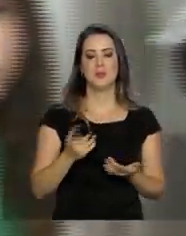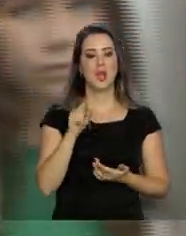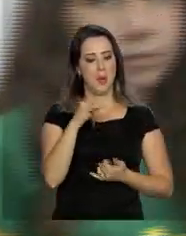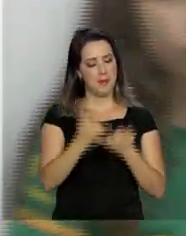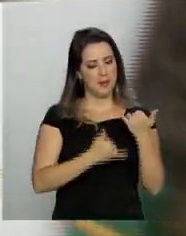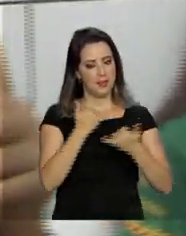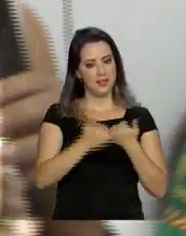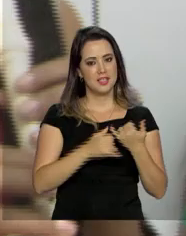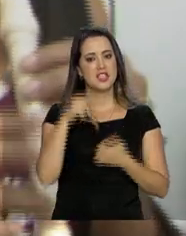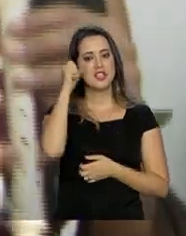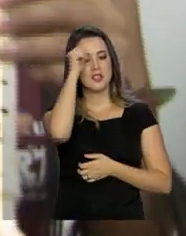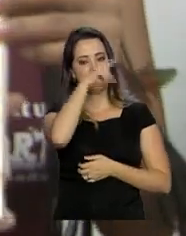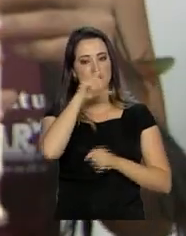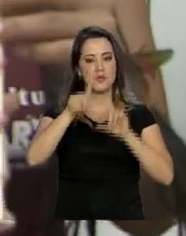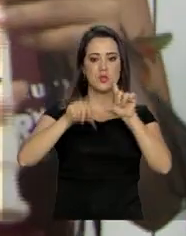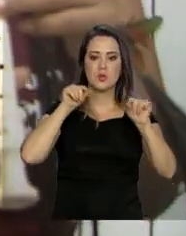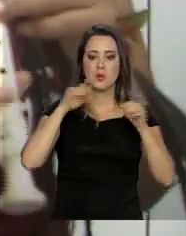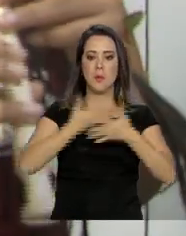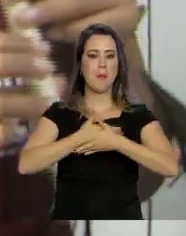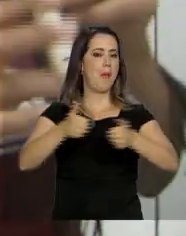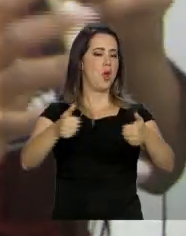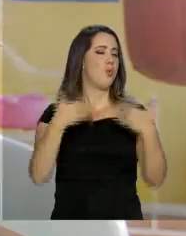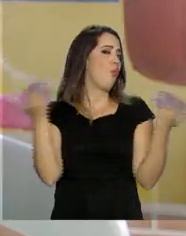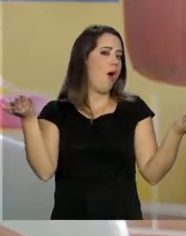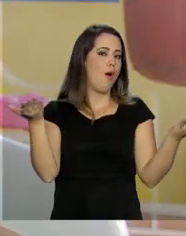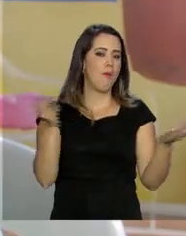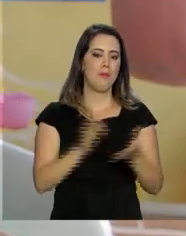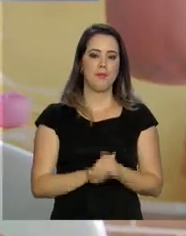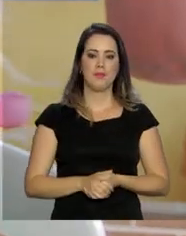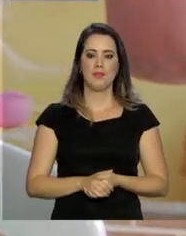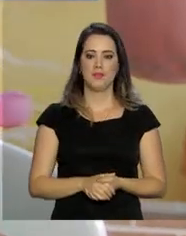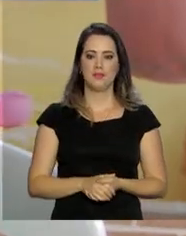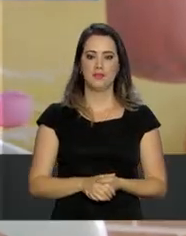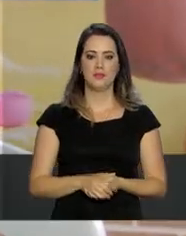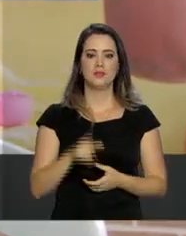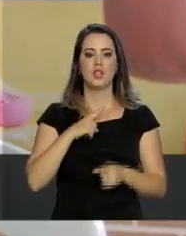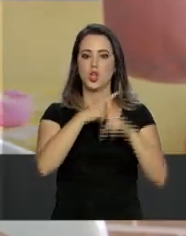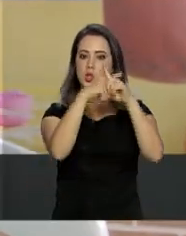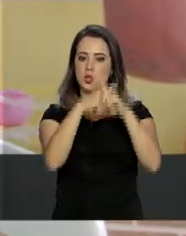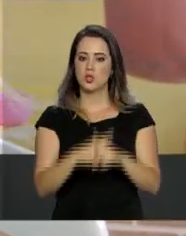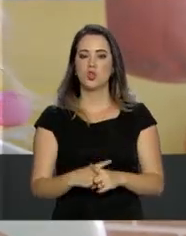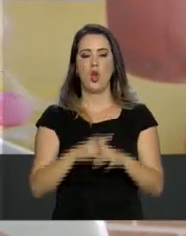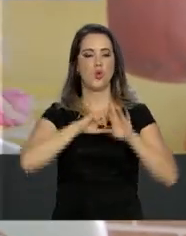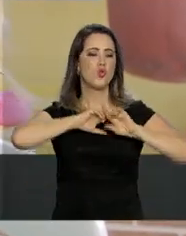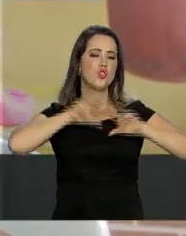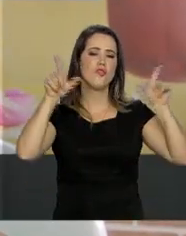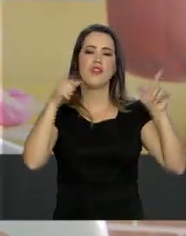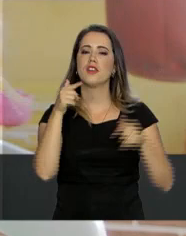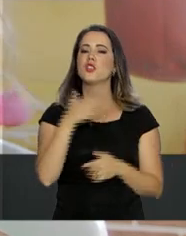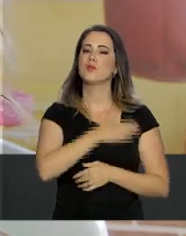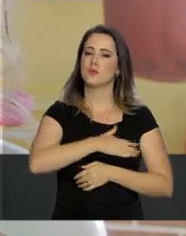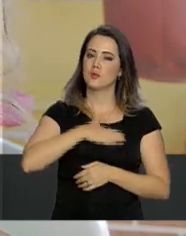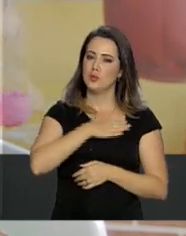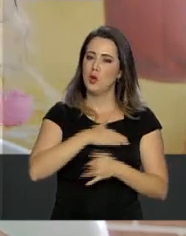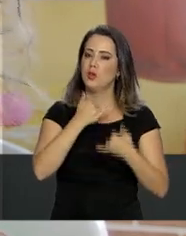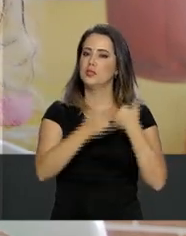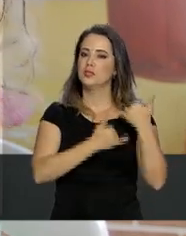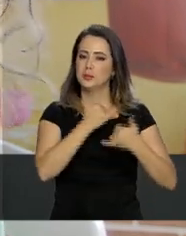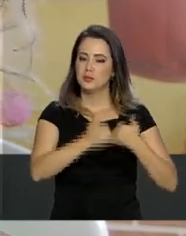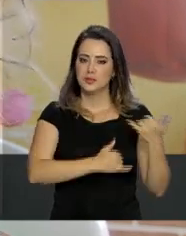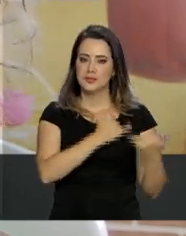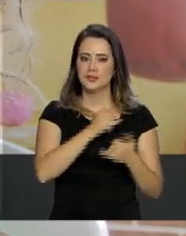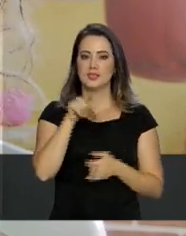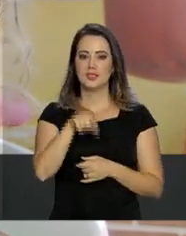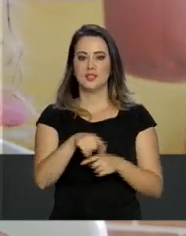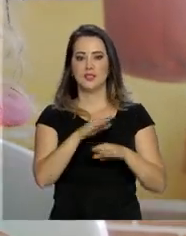fica difícil escolher qual é a mais divertida que eu não levo os jogos que têm na brinquedoteca brin brincar